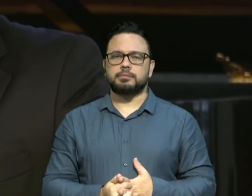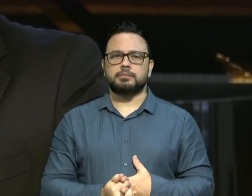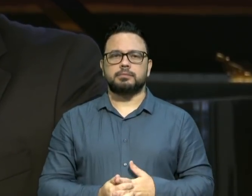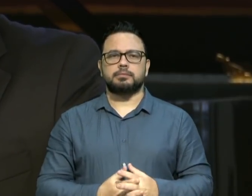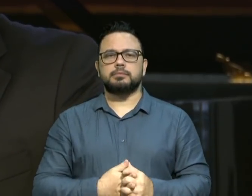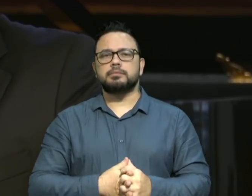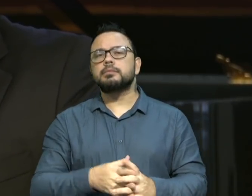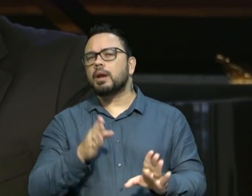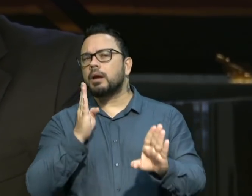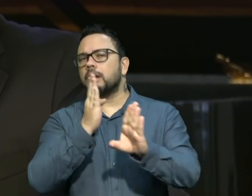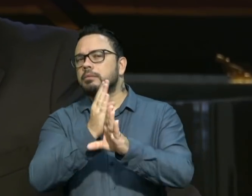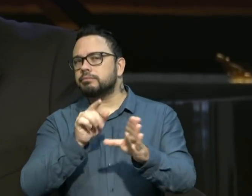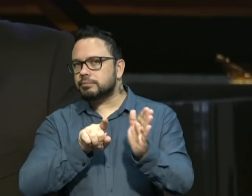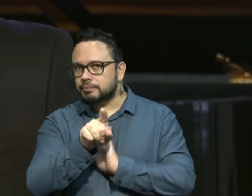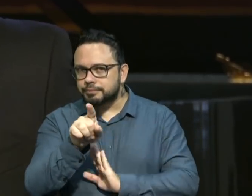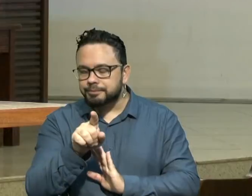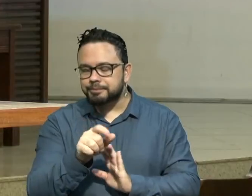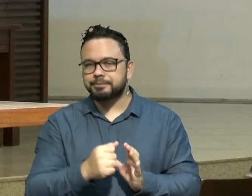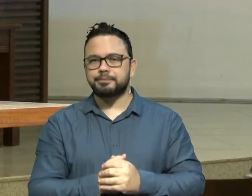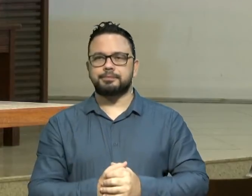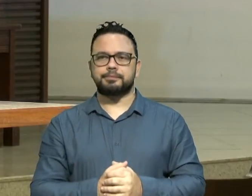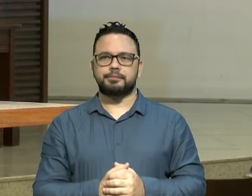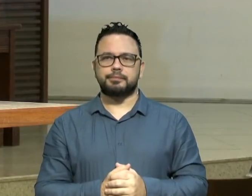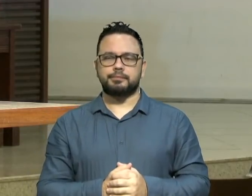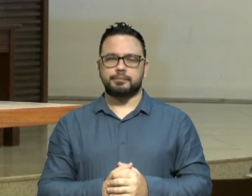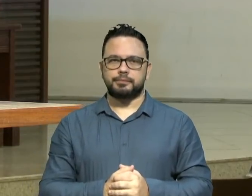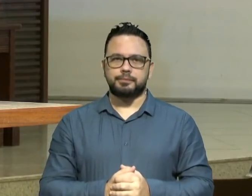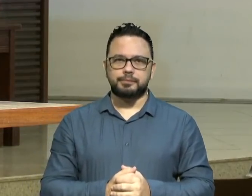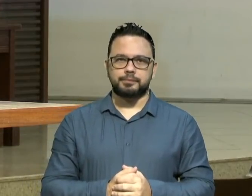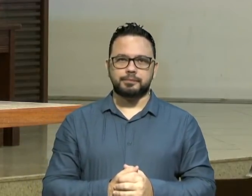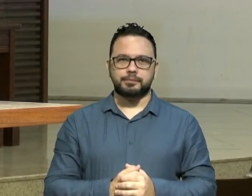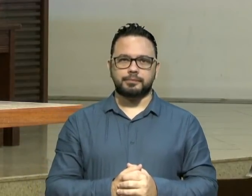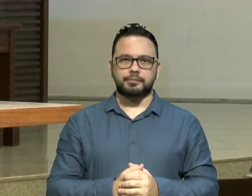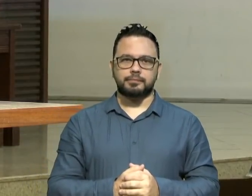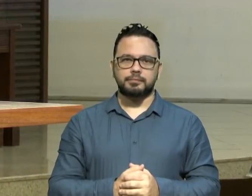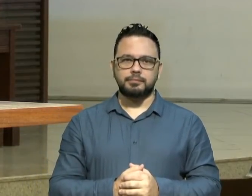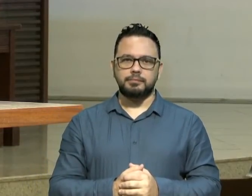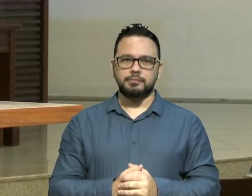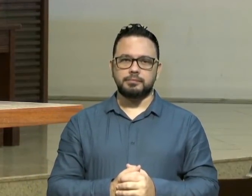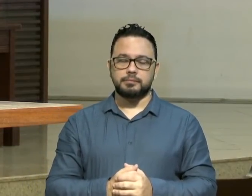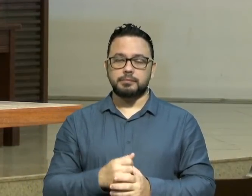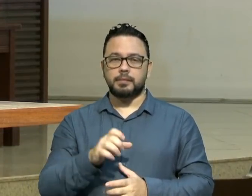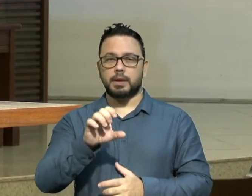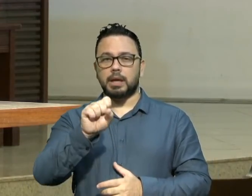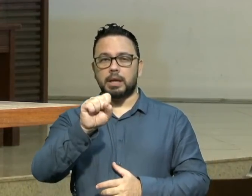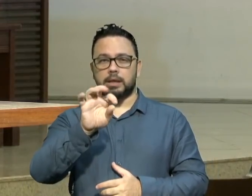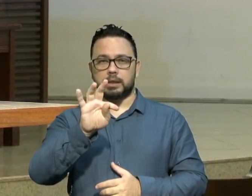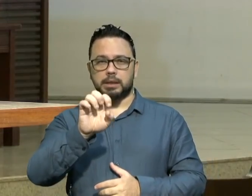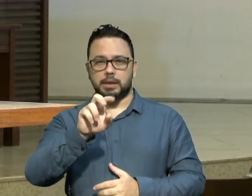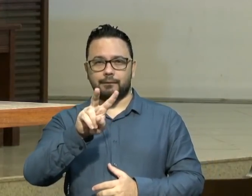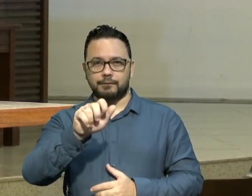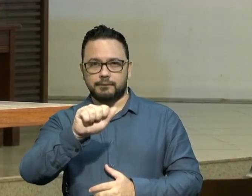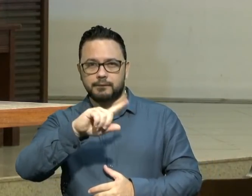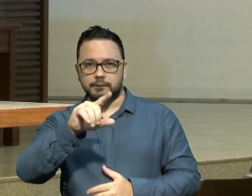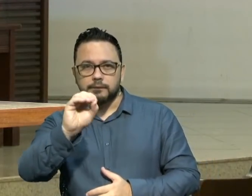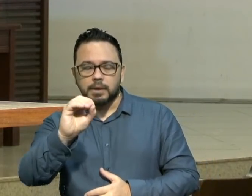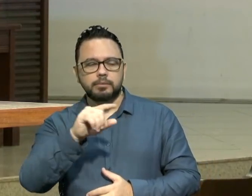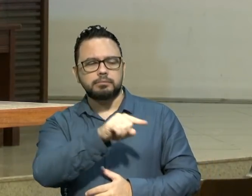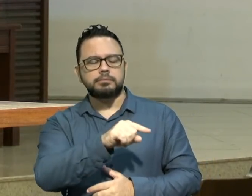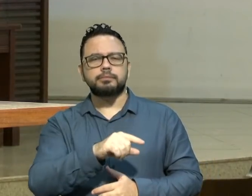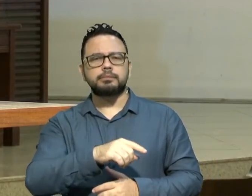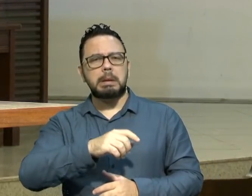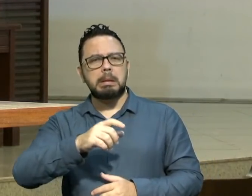e acharam aí atos 159 dias e aprendi apedrejar vão Estevão que invocava e dizia